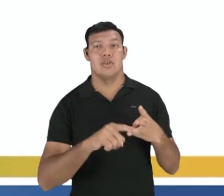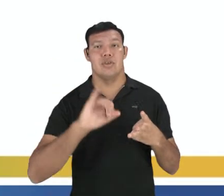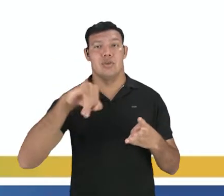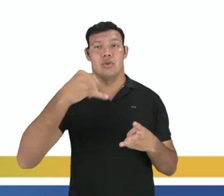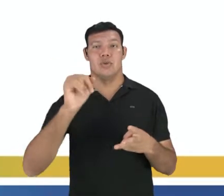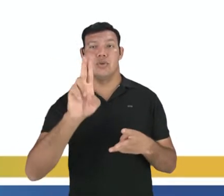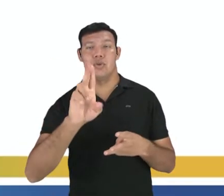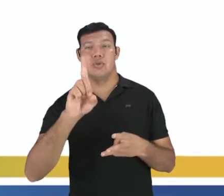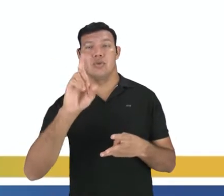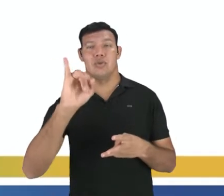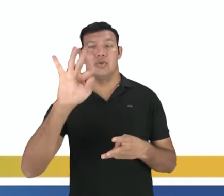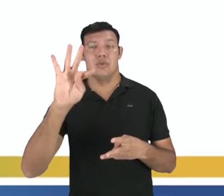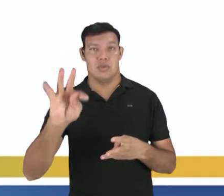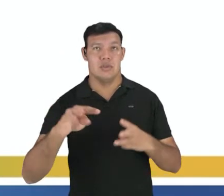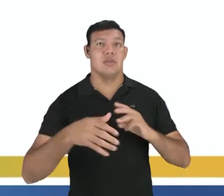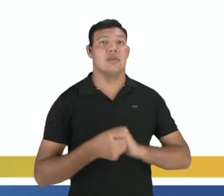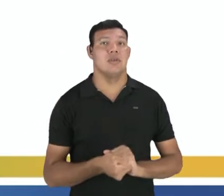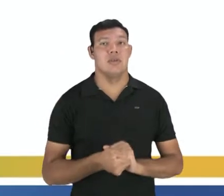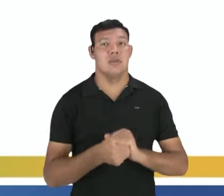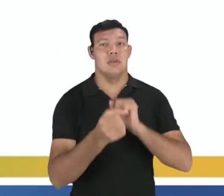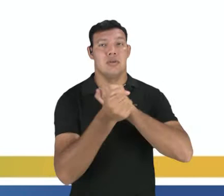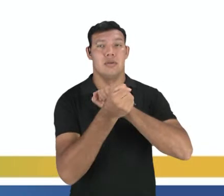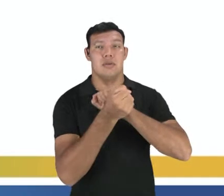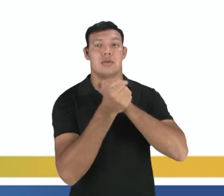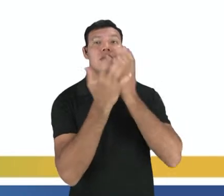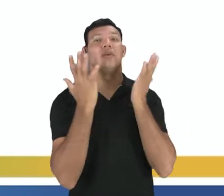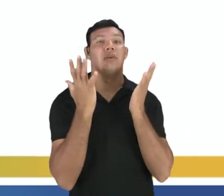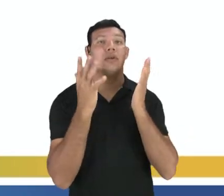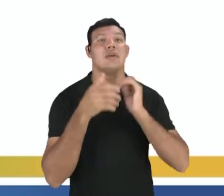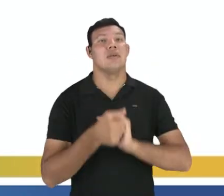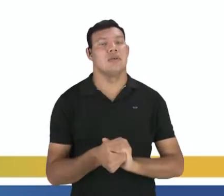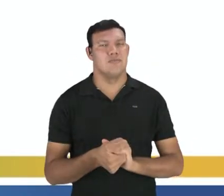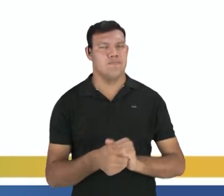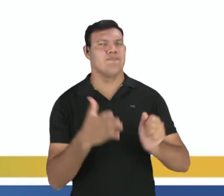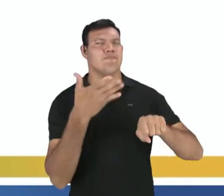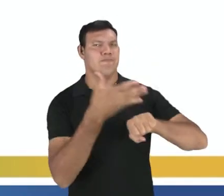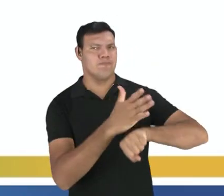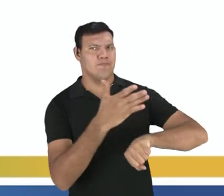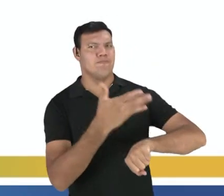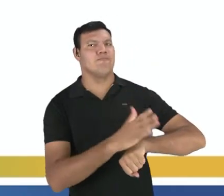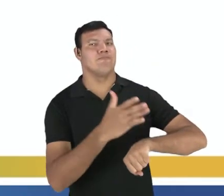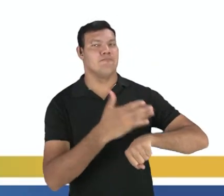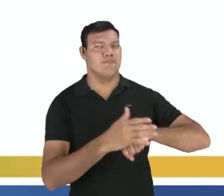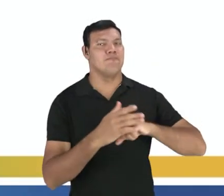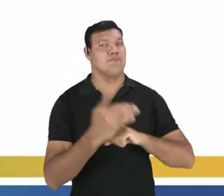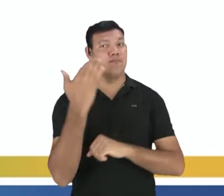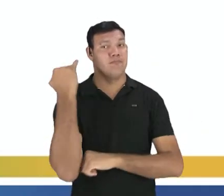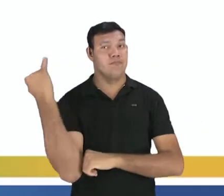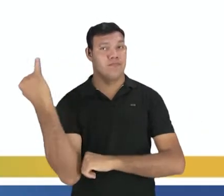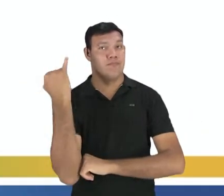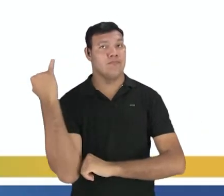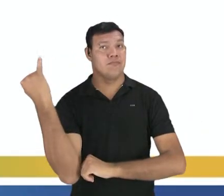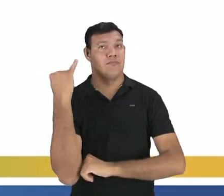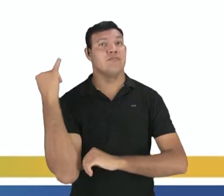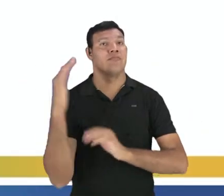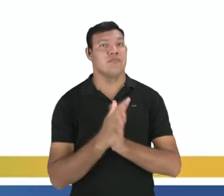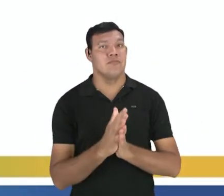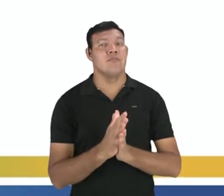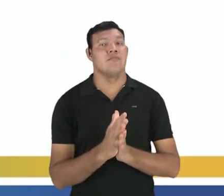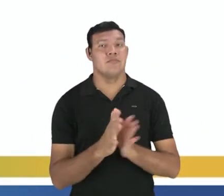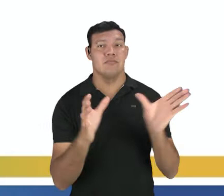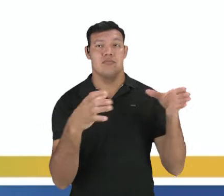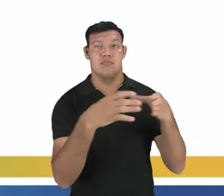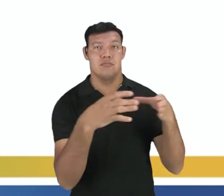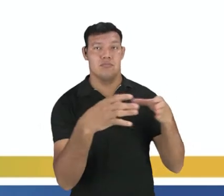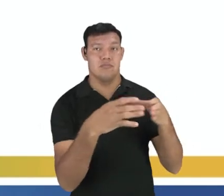Além disso, nós temos aí Shakespeare como um membro muito importante da companhia de